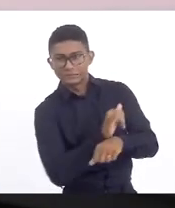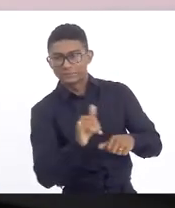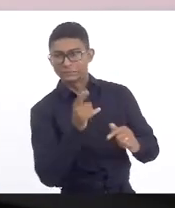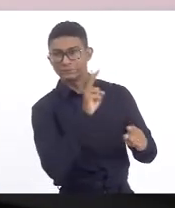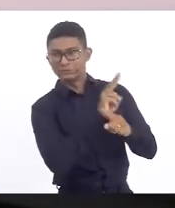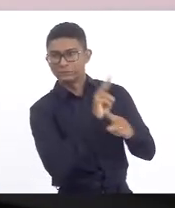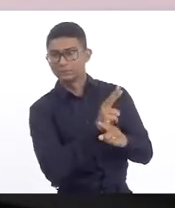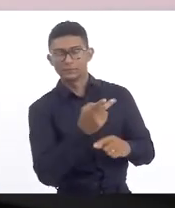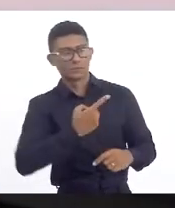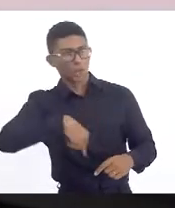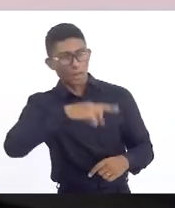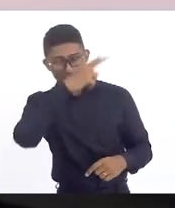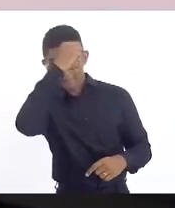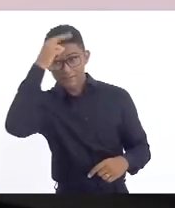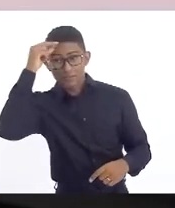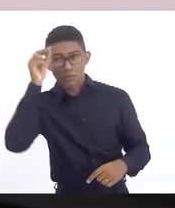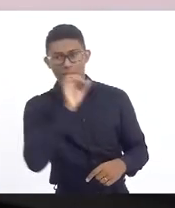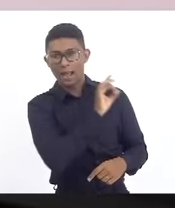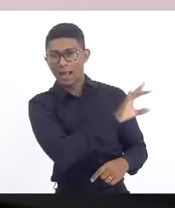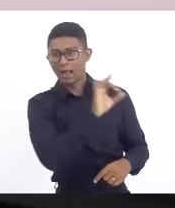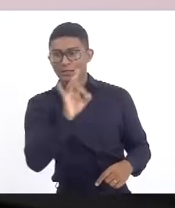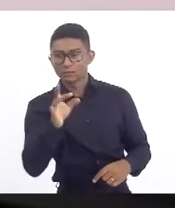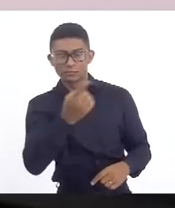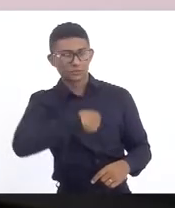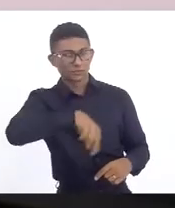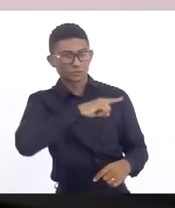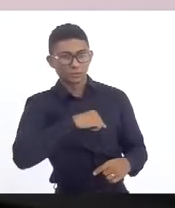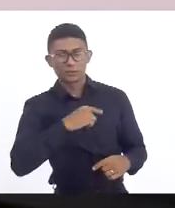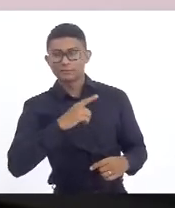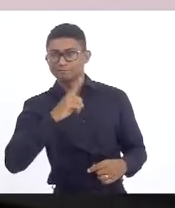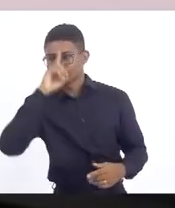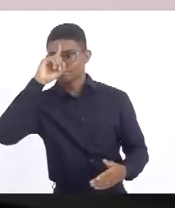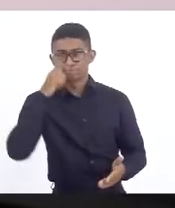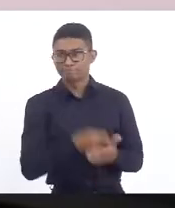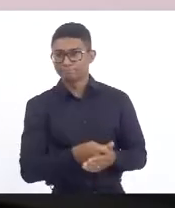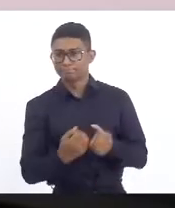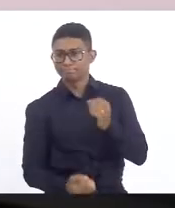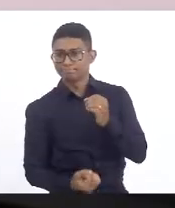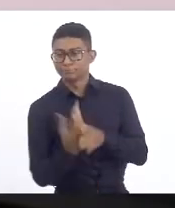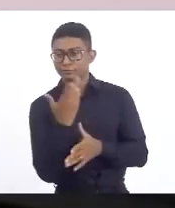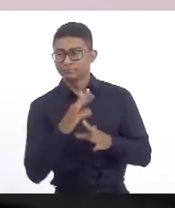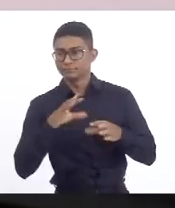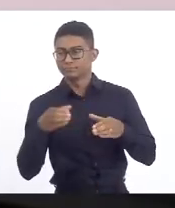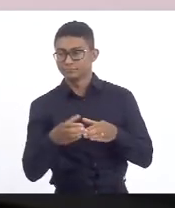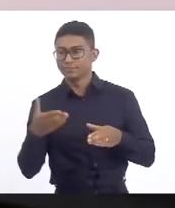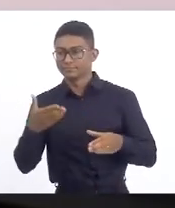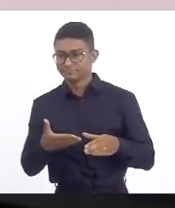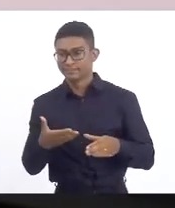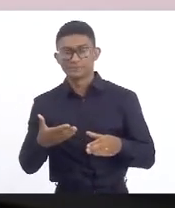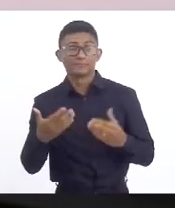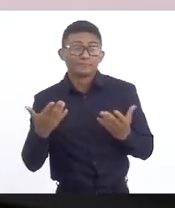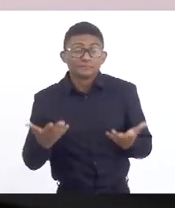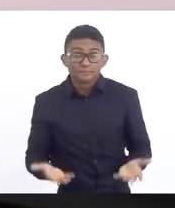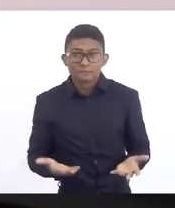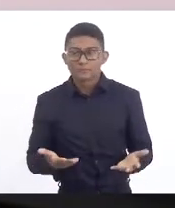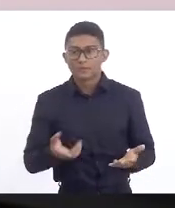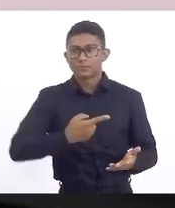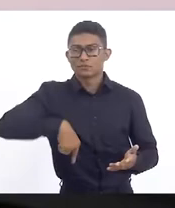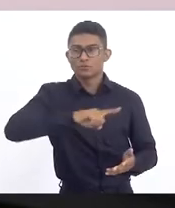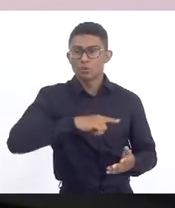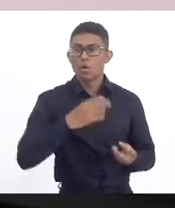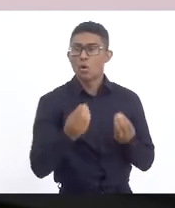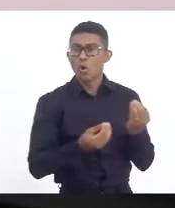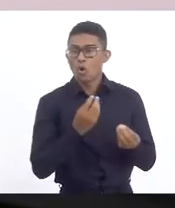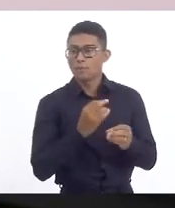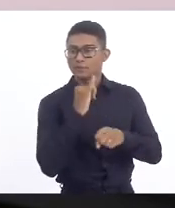com as prefeituras, e aí surgiu o programa. Acho que isso é que é importante. Como é que a gente cria o monitoramento? E o próprio monitoramento online, que a gente